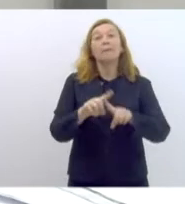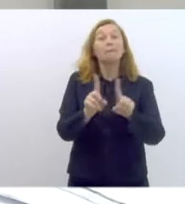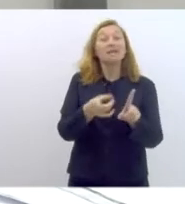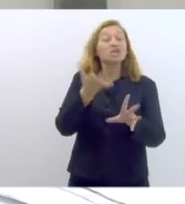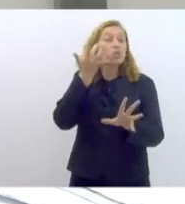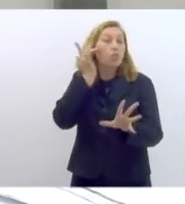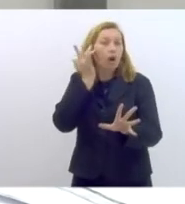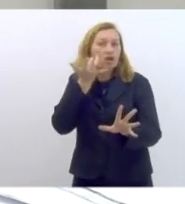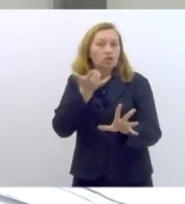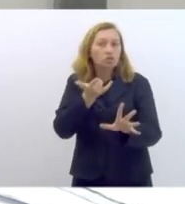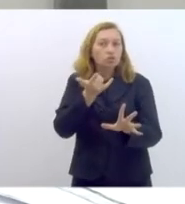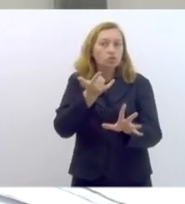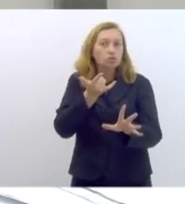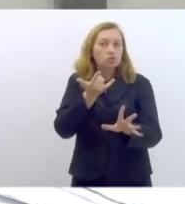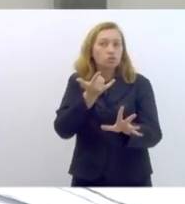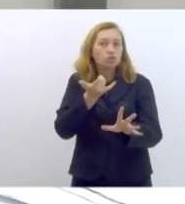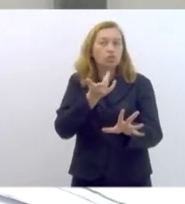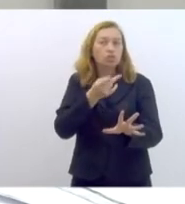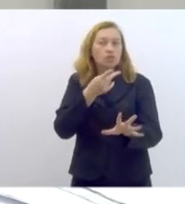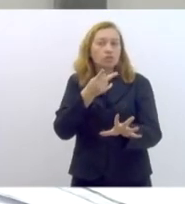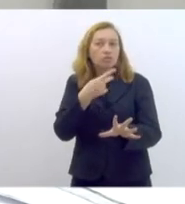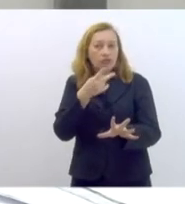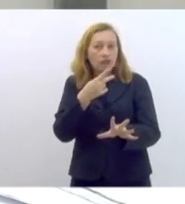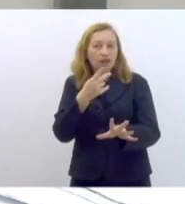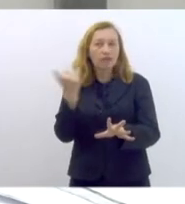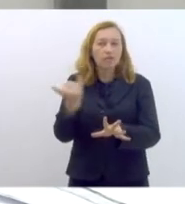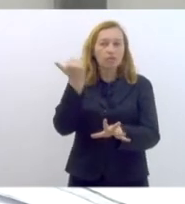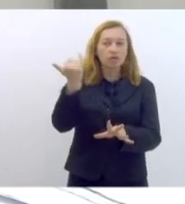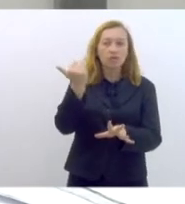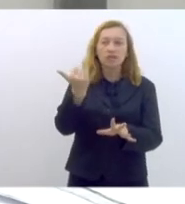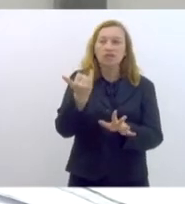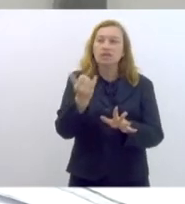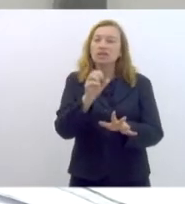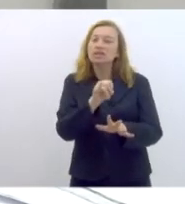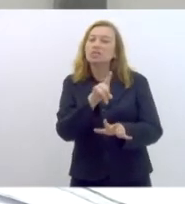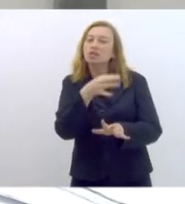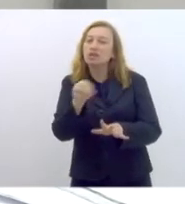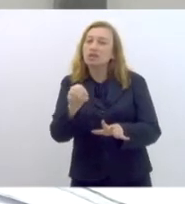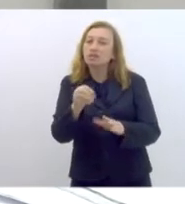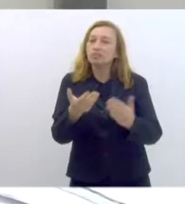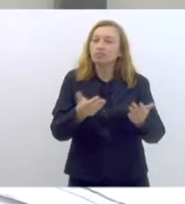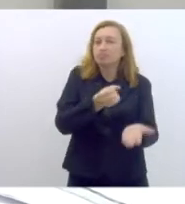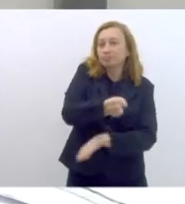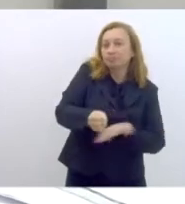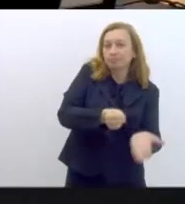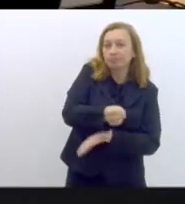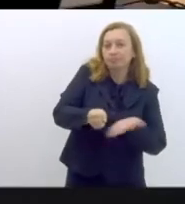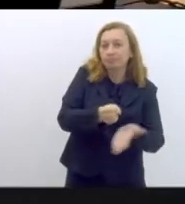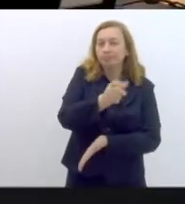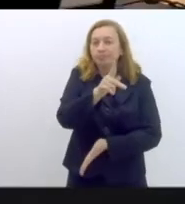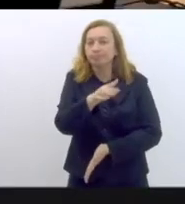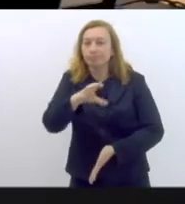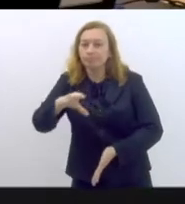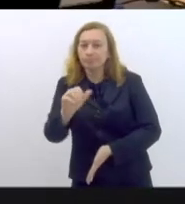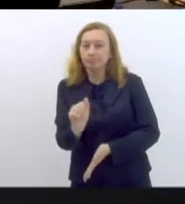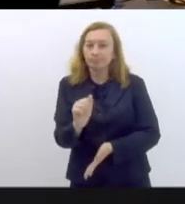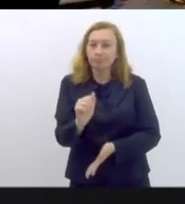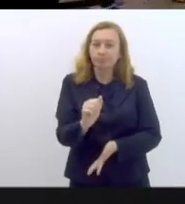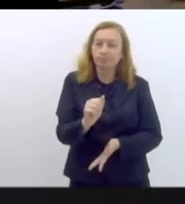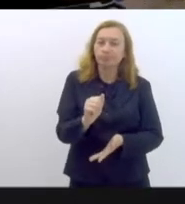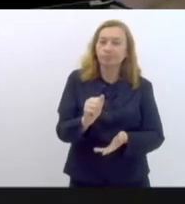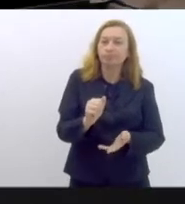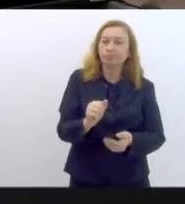acho que cabe um adendo, que assim, essa simulação baseada no IPCA foi realizada a partir